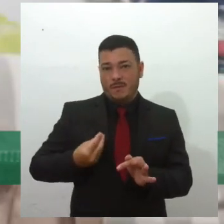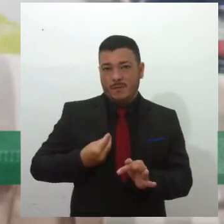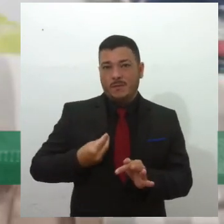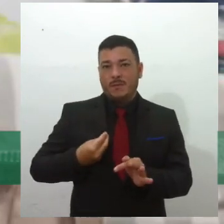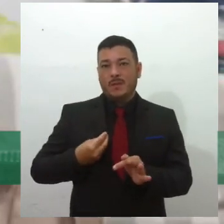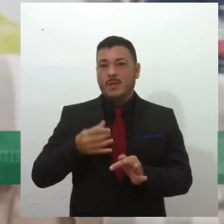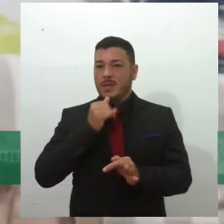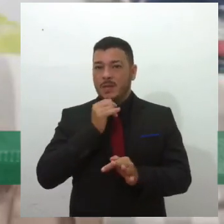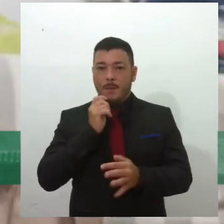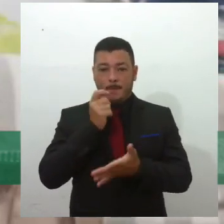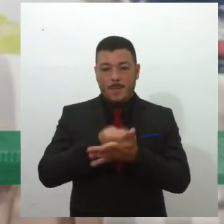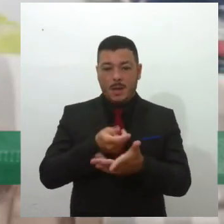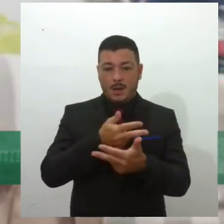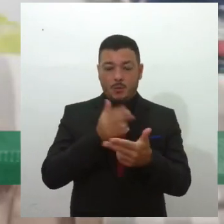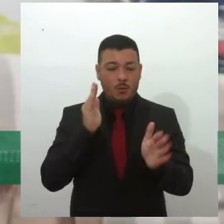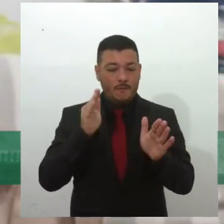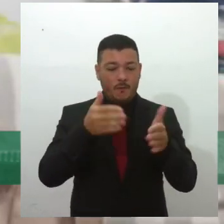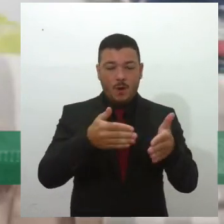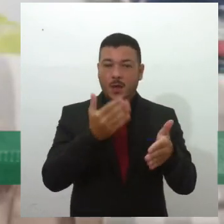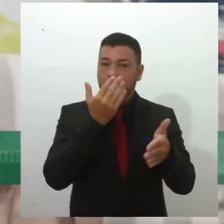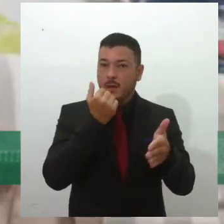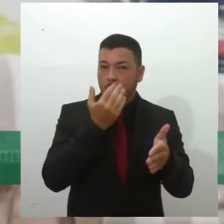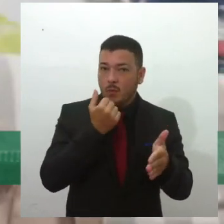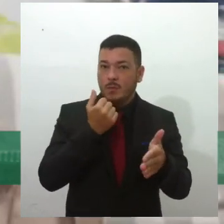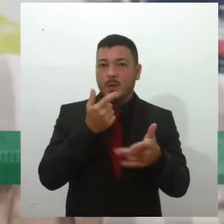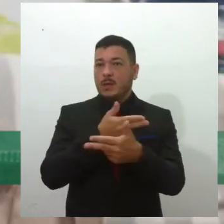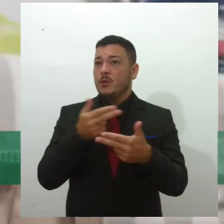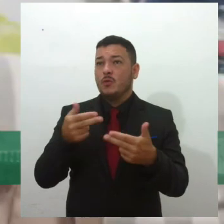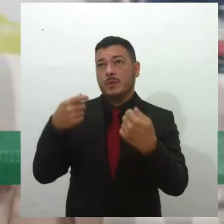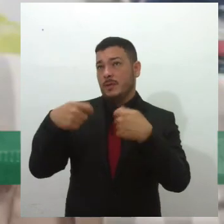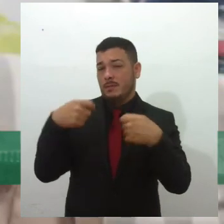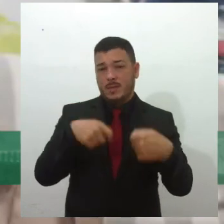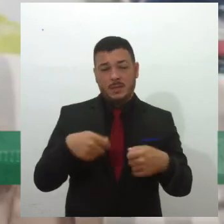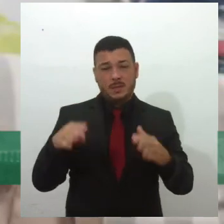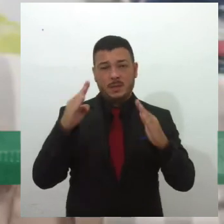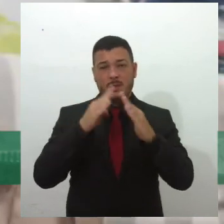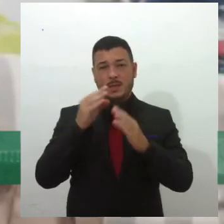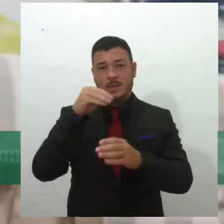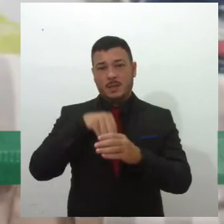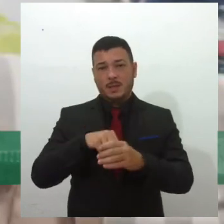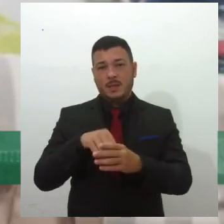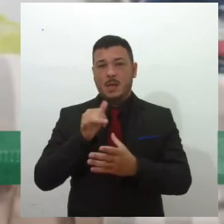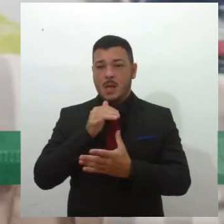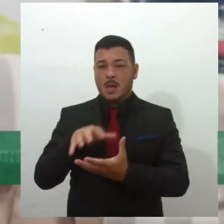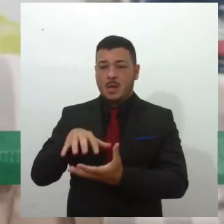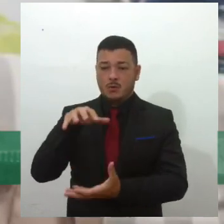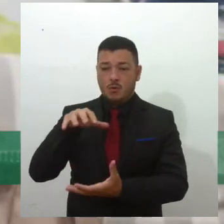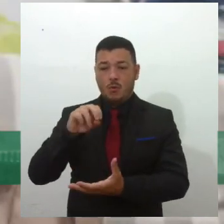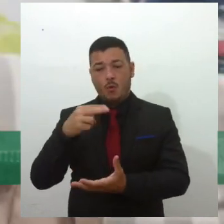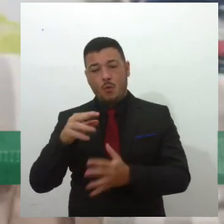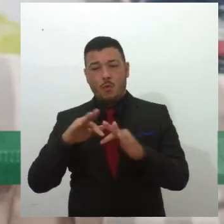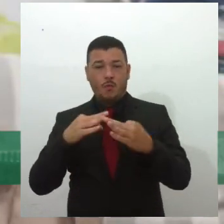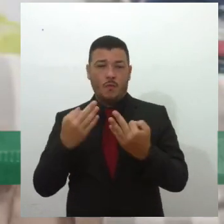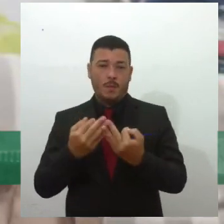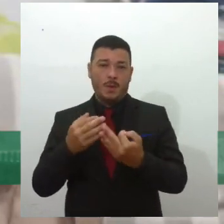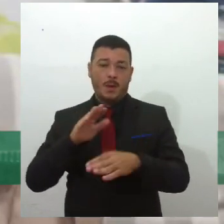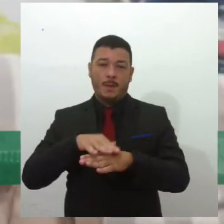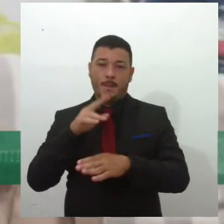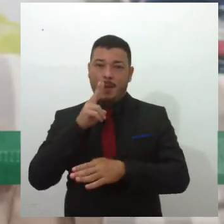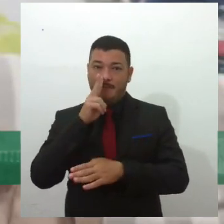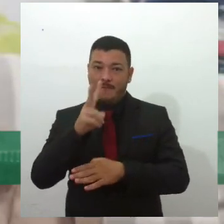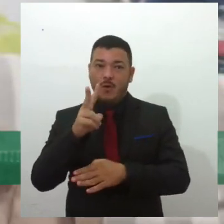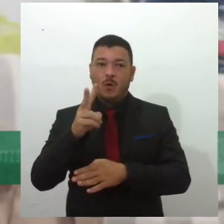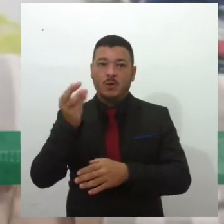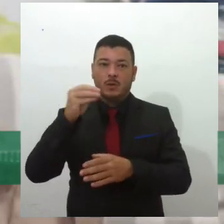insumos necessários para o cuidado, que é tão difícil quando um idoso se encontra nessa situação com sequelas graves, como ocorre